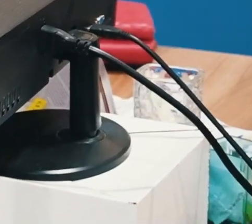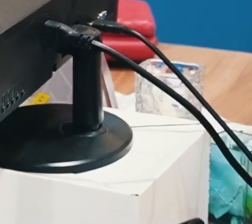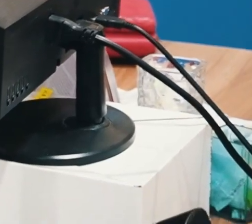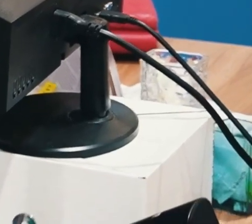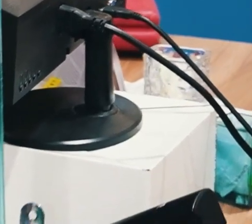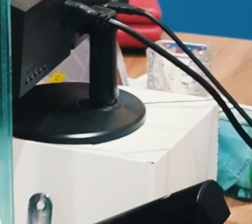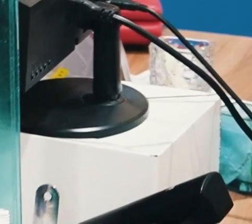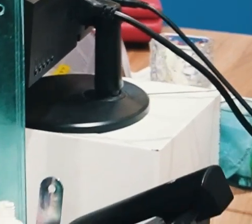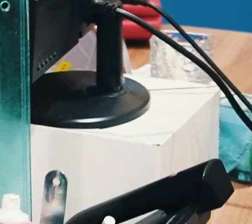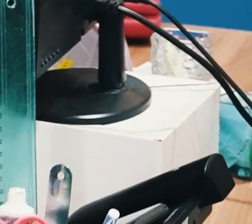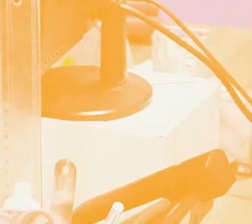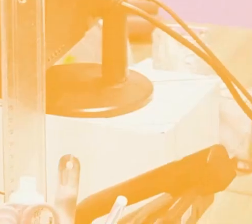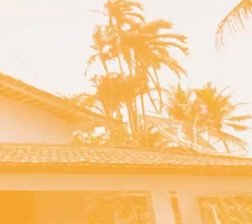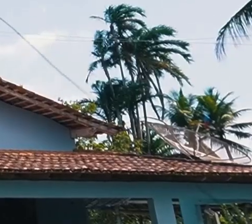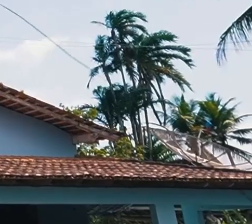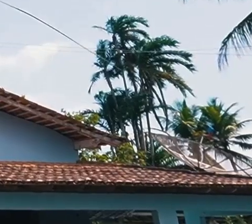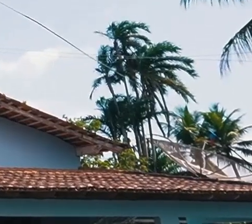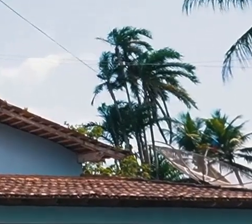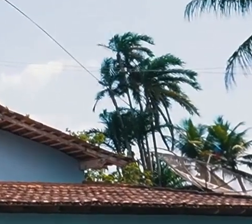serviço.